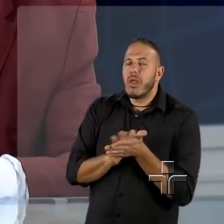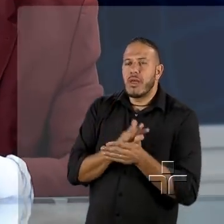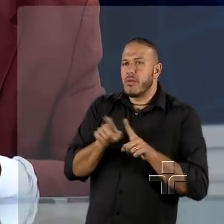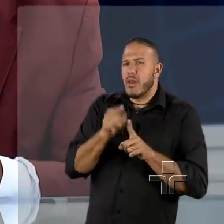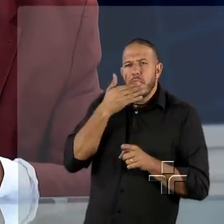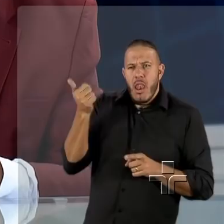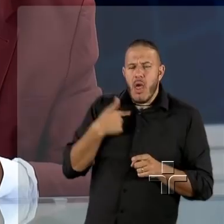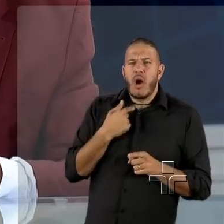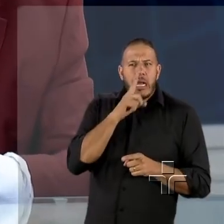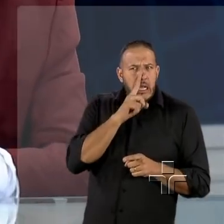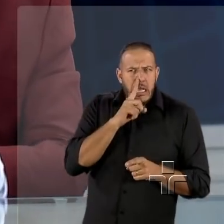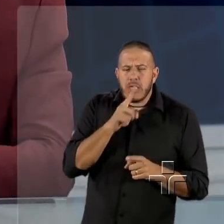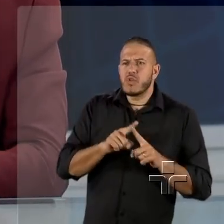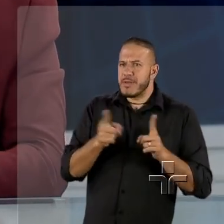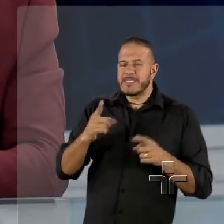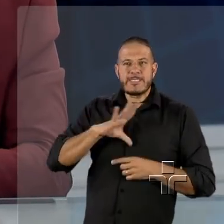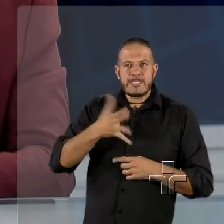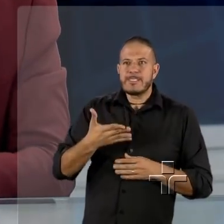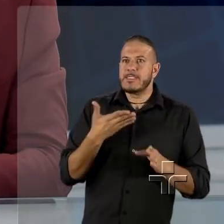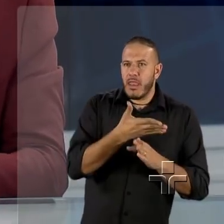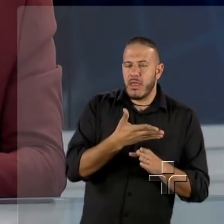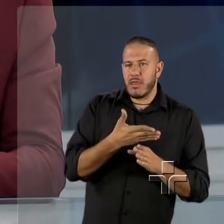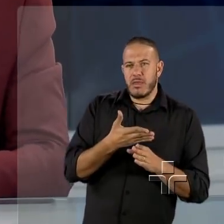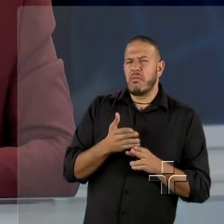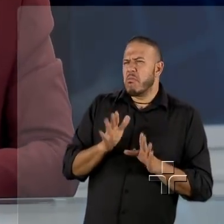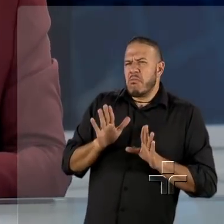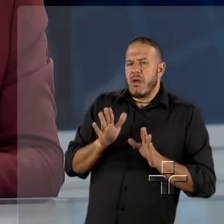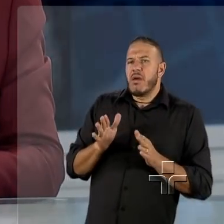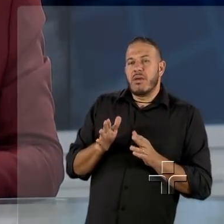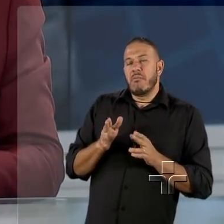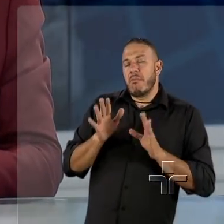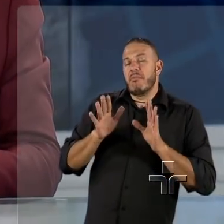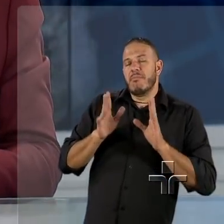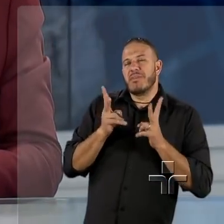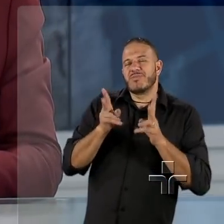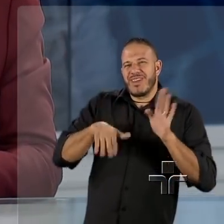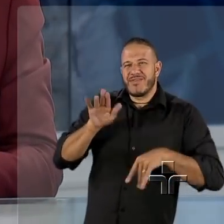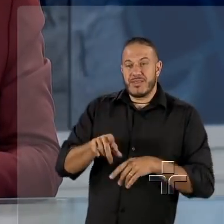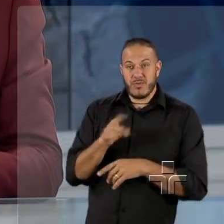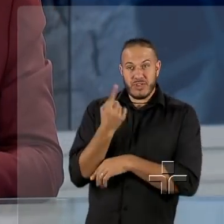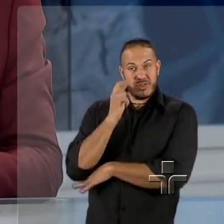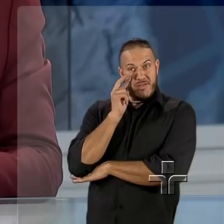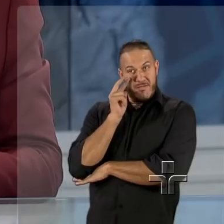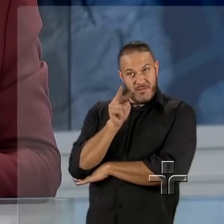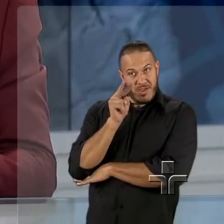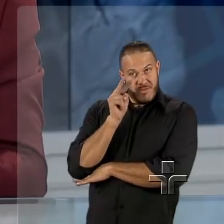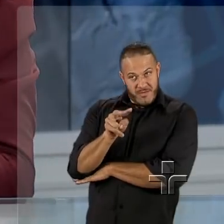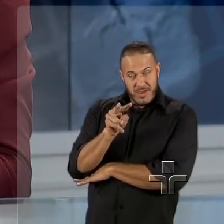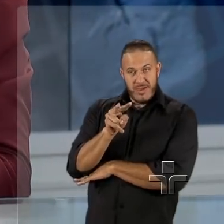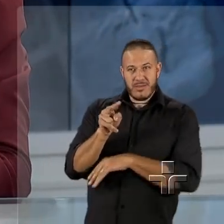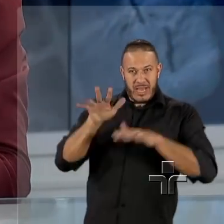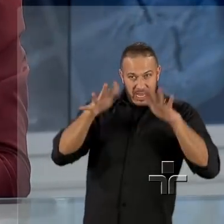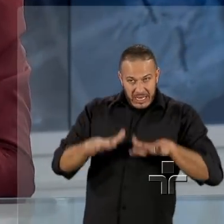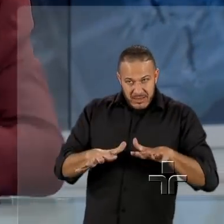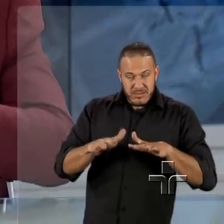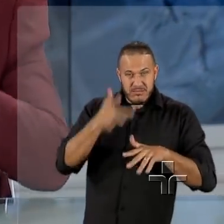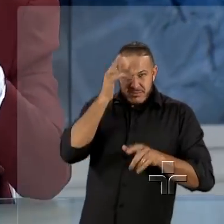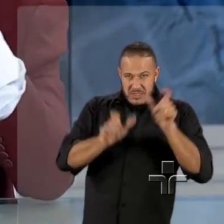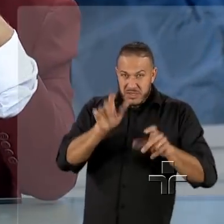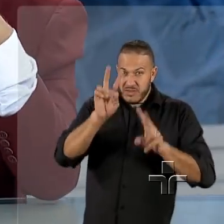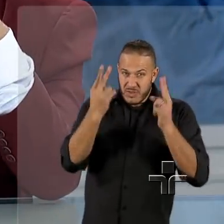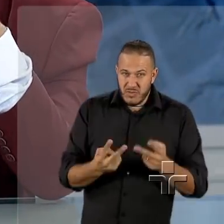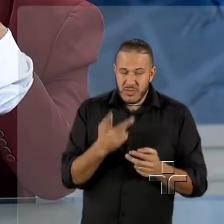Estados Unidos atualmente vivem um período econômico muito bom. Os números econômicos dos Estados Unidos são muito bons, o desemprego é o menor que esteve em décadas. Então